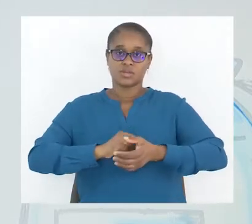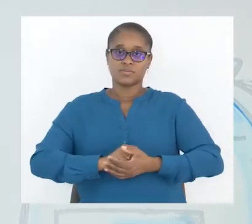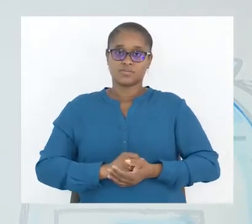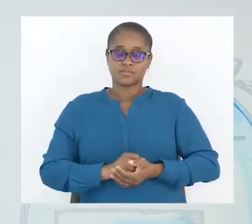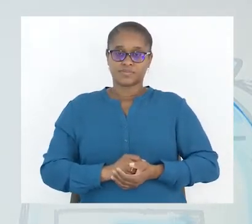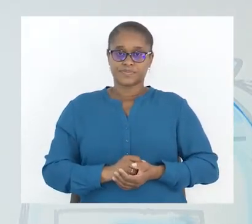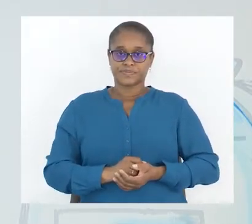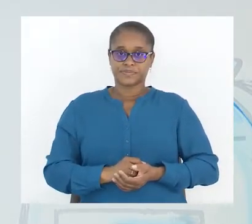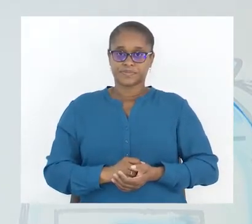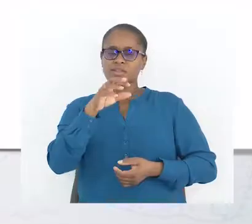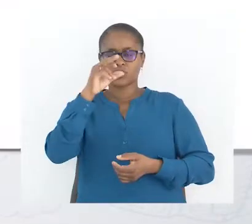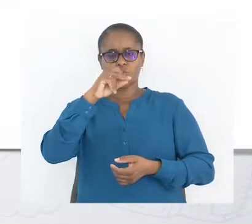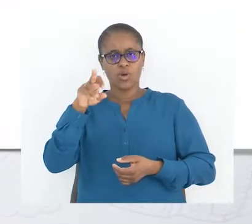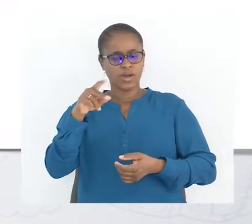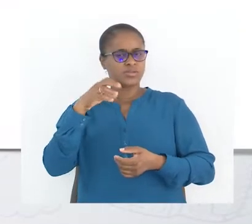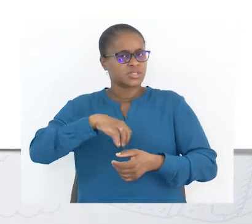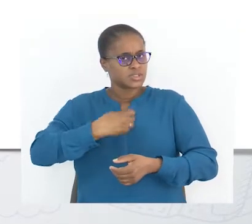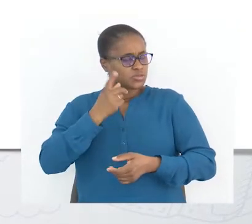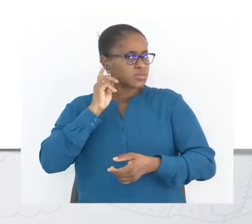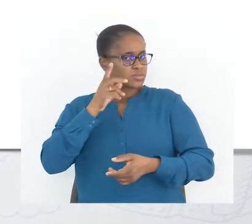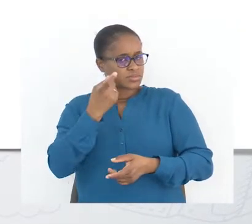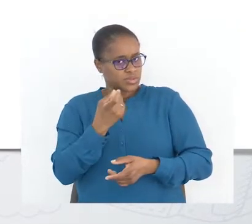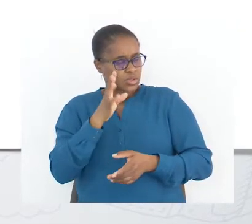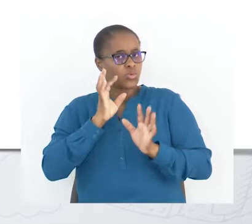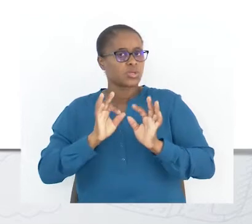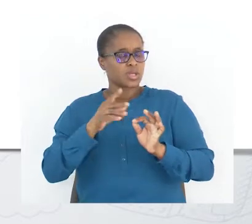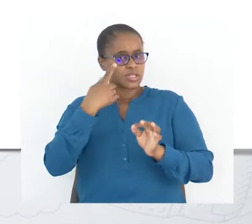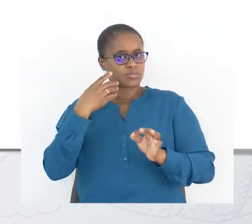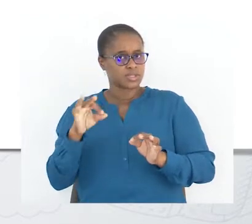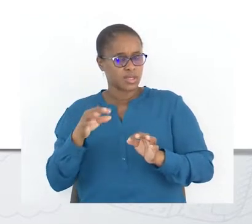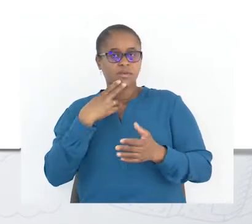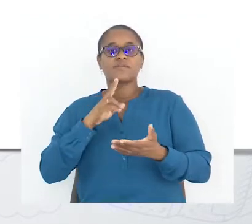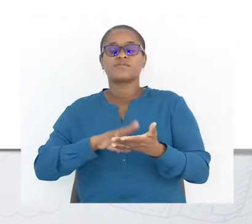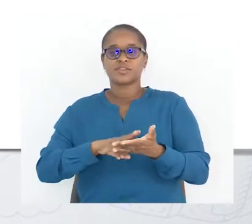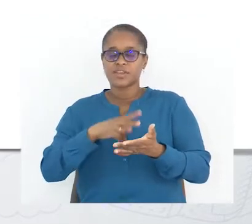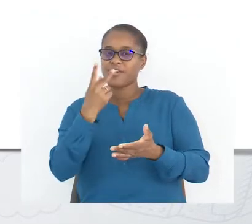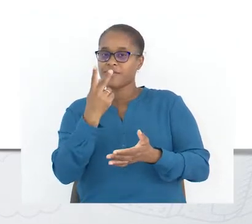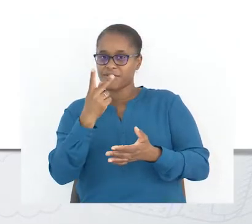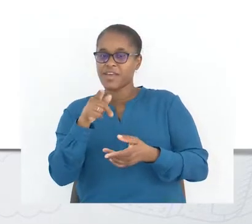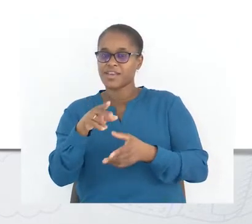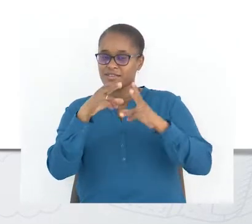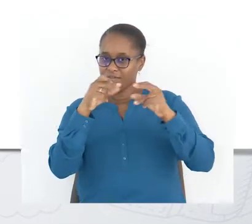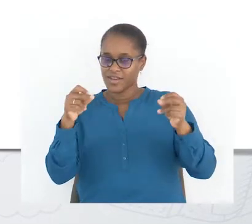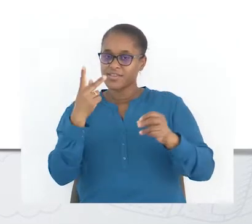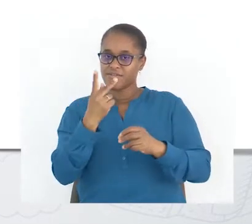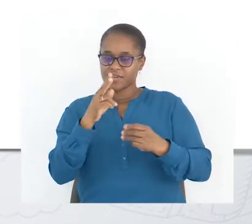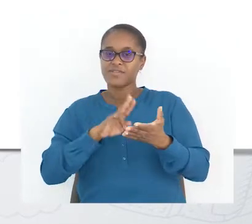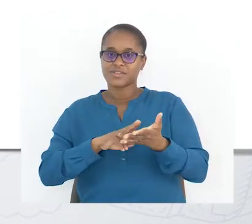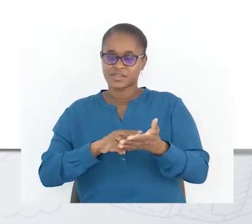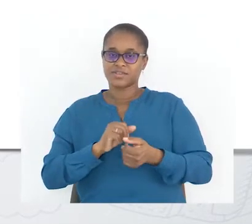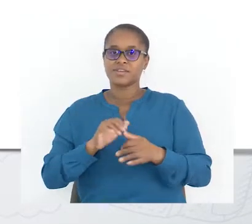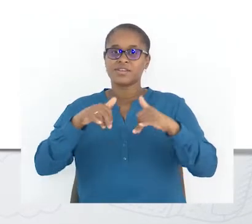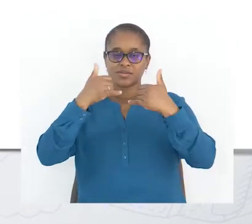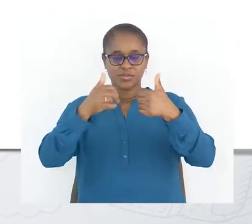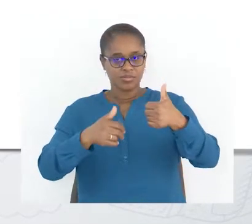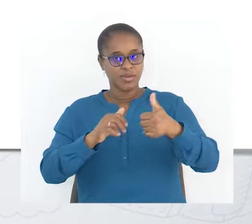resposta. A começar. Aqui, a falta de ar é um sintoma importante que precisa de cuidados especiais? Verdadeira. Muito bem, esta